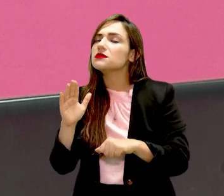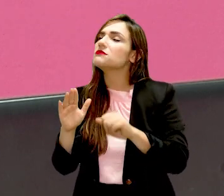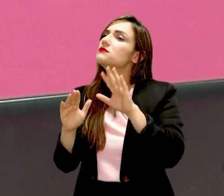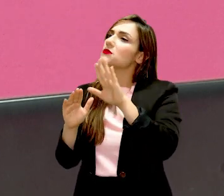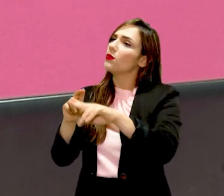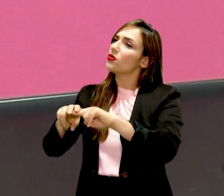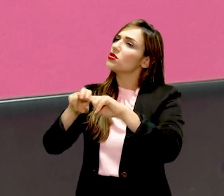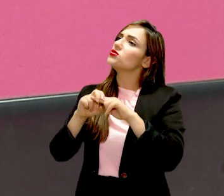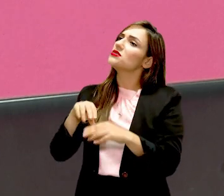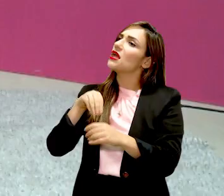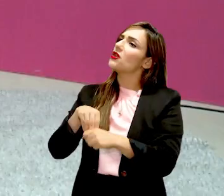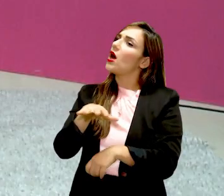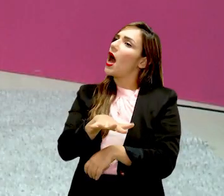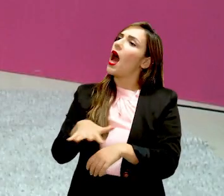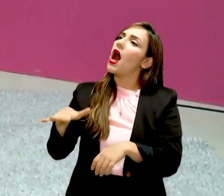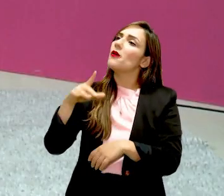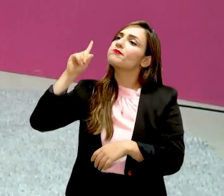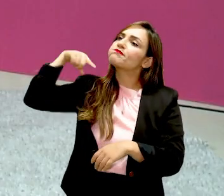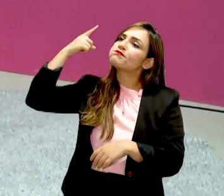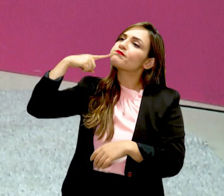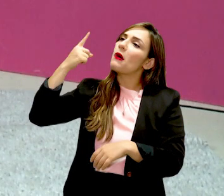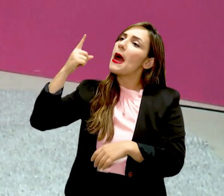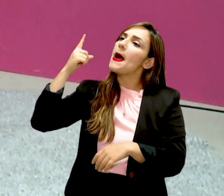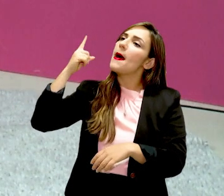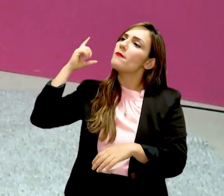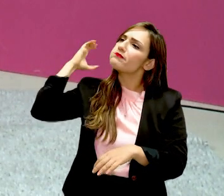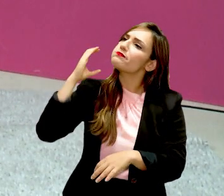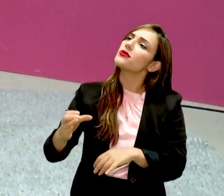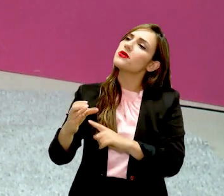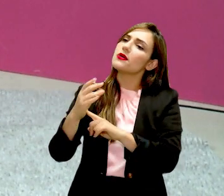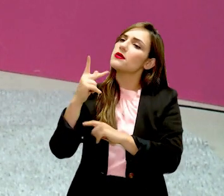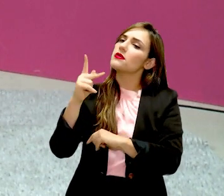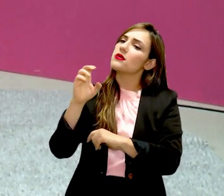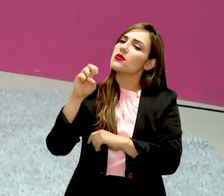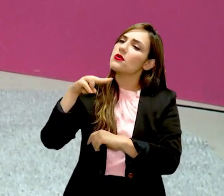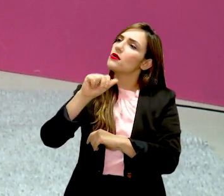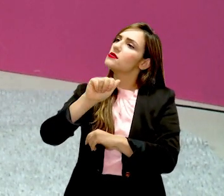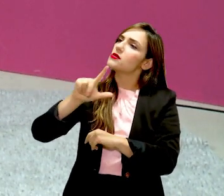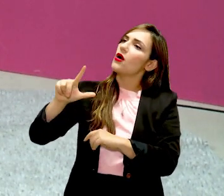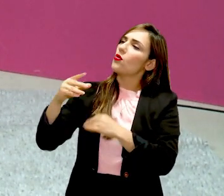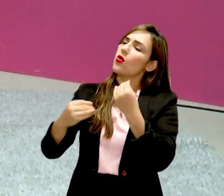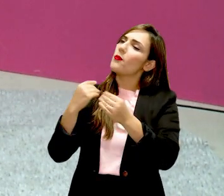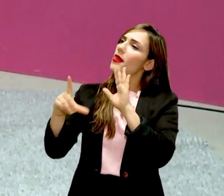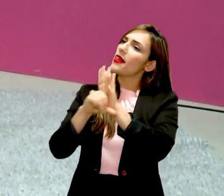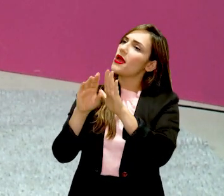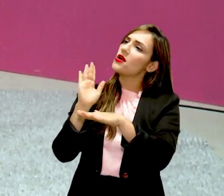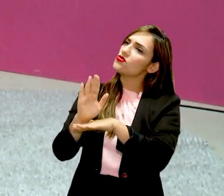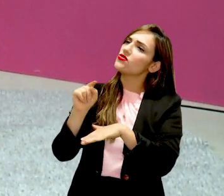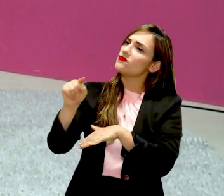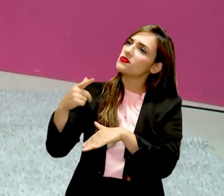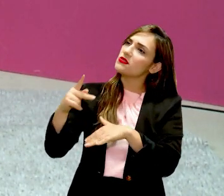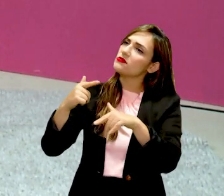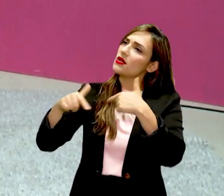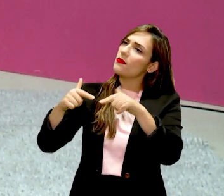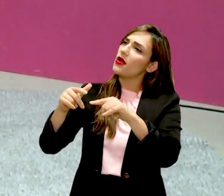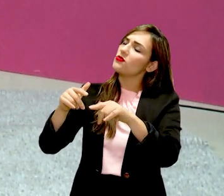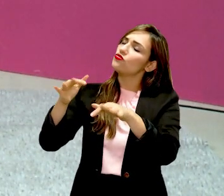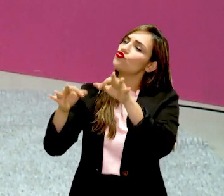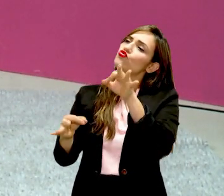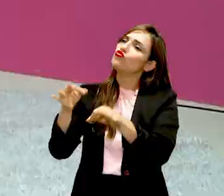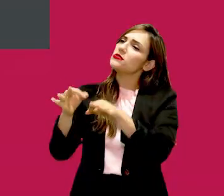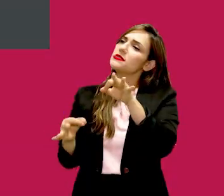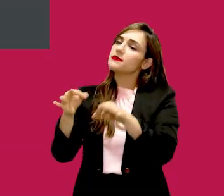âmbito do direito penal, de que forma que a lei vem contribuir, né, com o trabalho de vocês, com o trabalho da